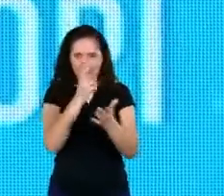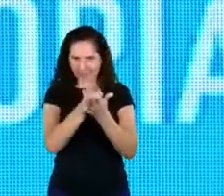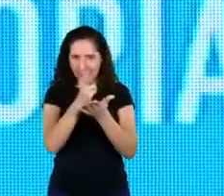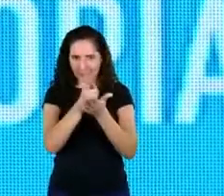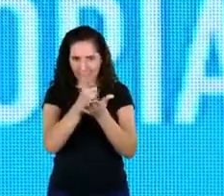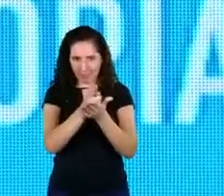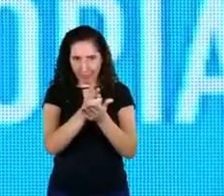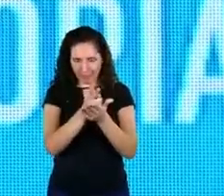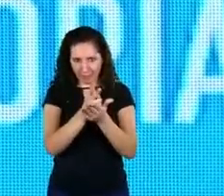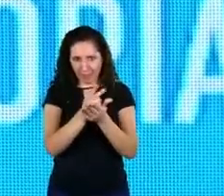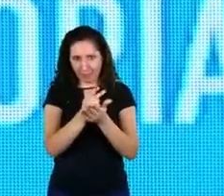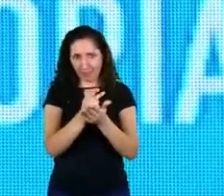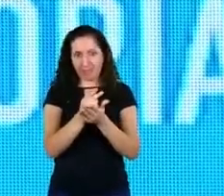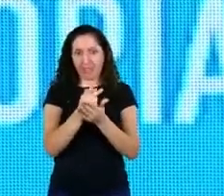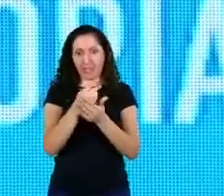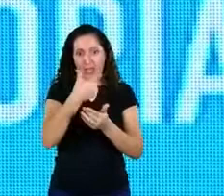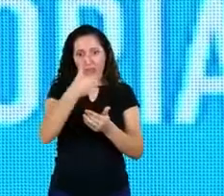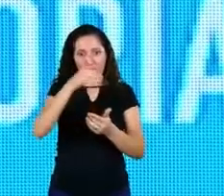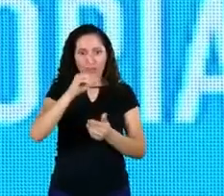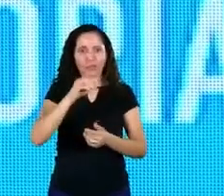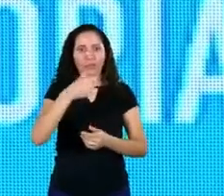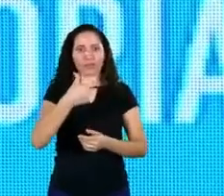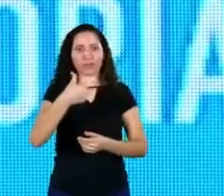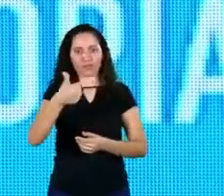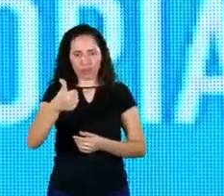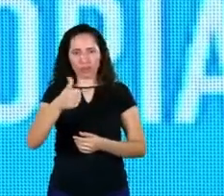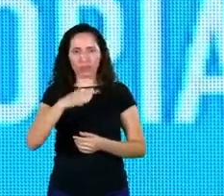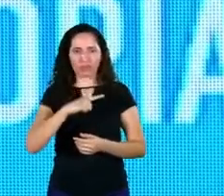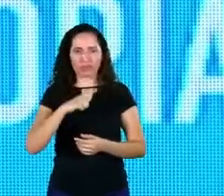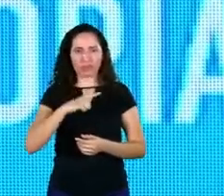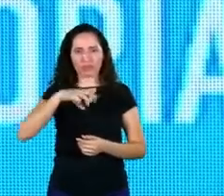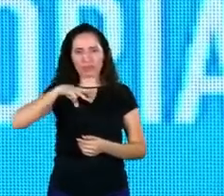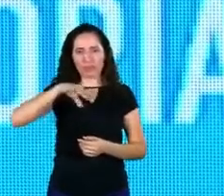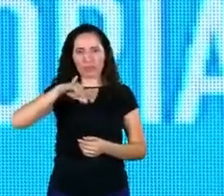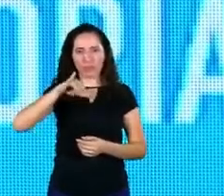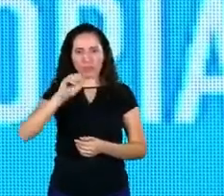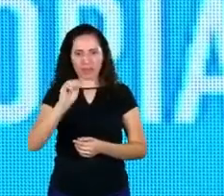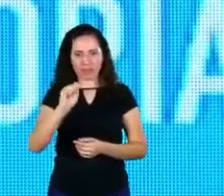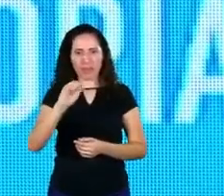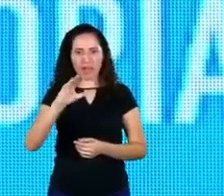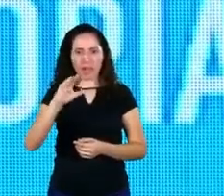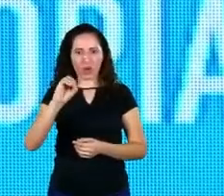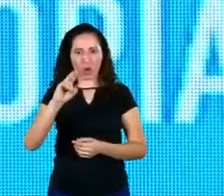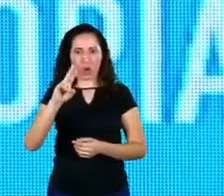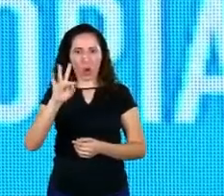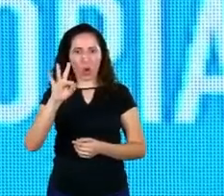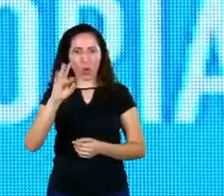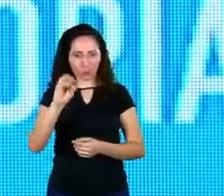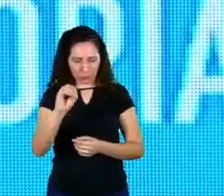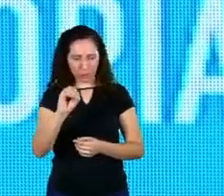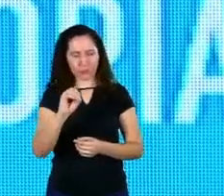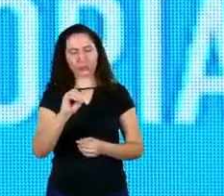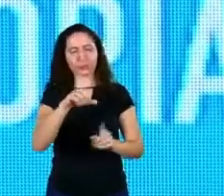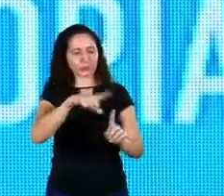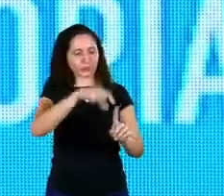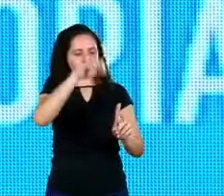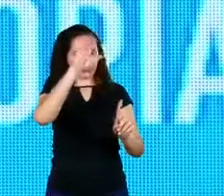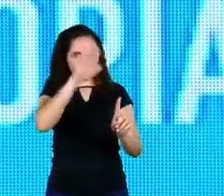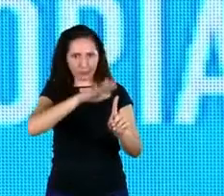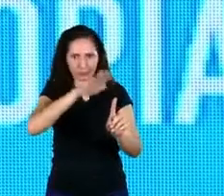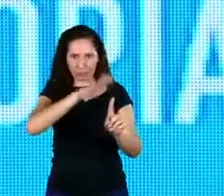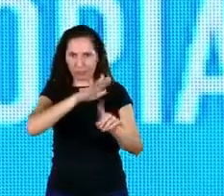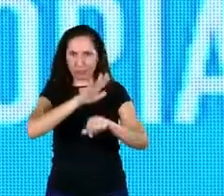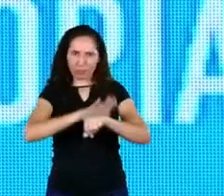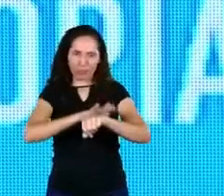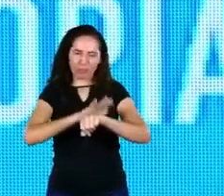temos esse ano Mia Couto, que por diversas vezes disse que prefere homenagear do que ser homenageado, mas acaba sendo um momento